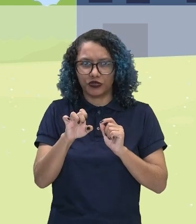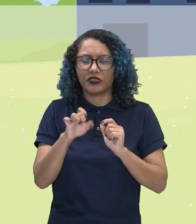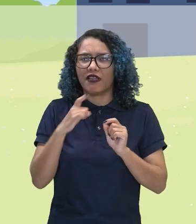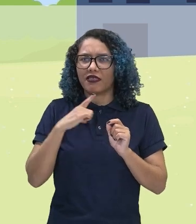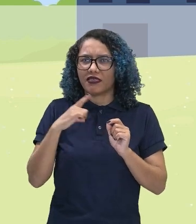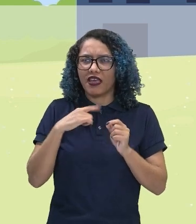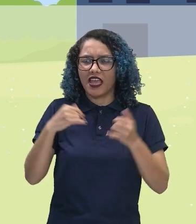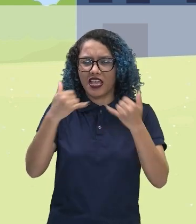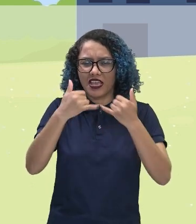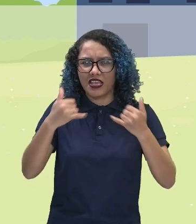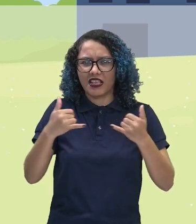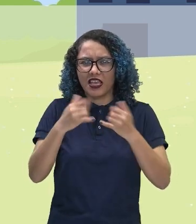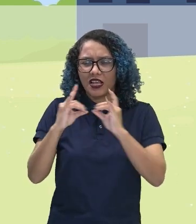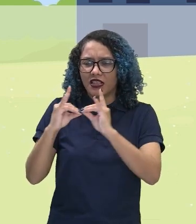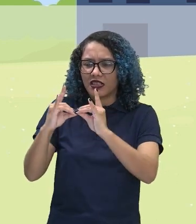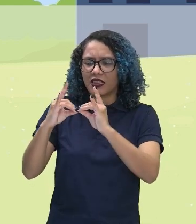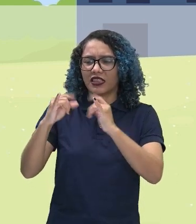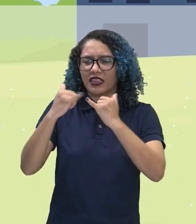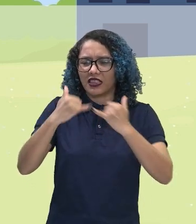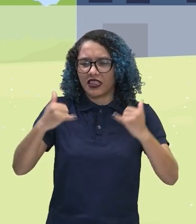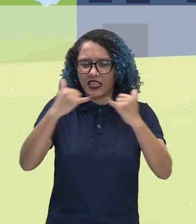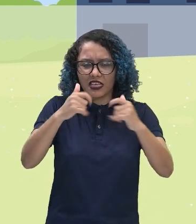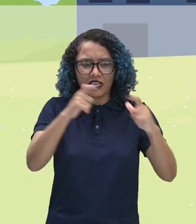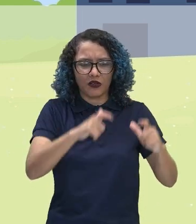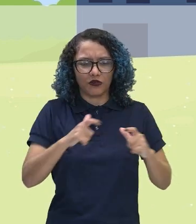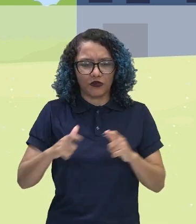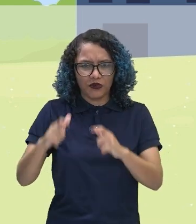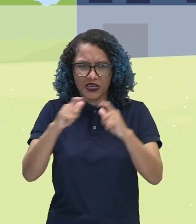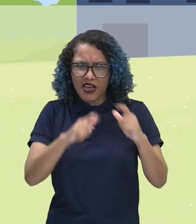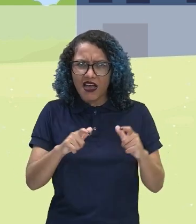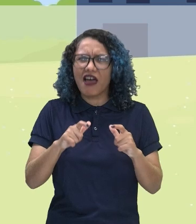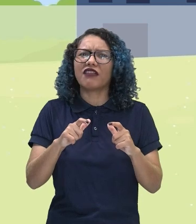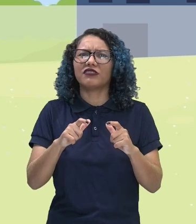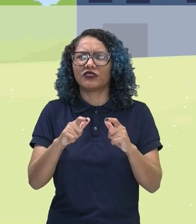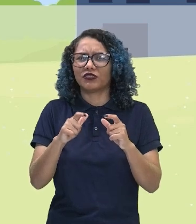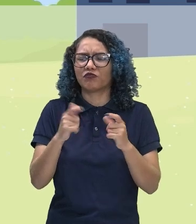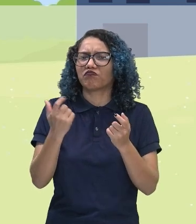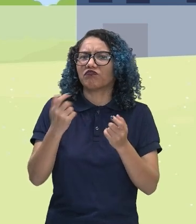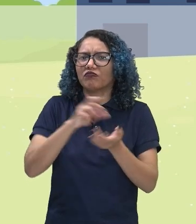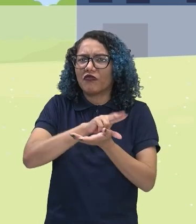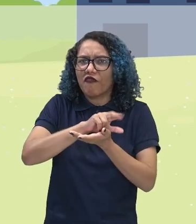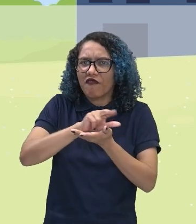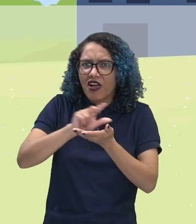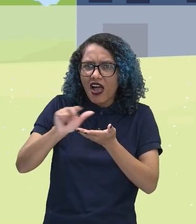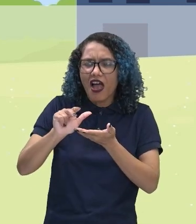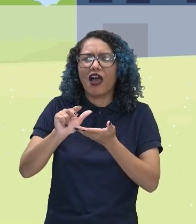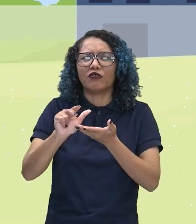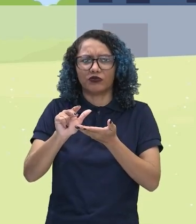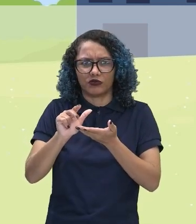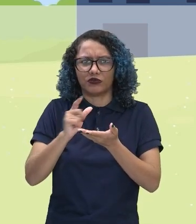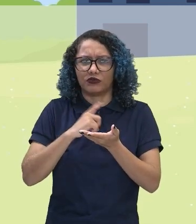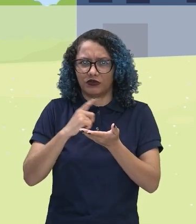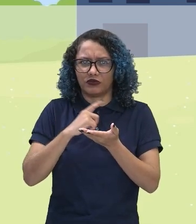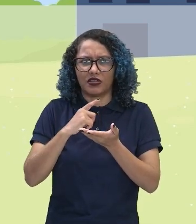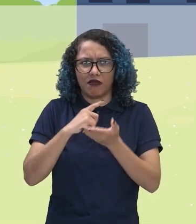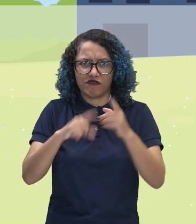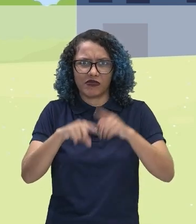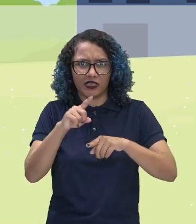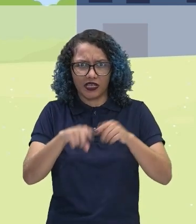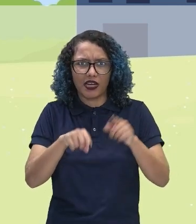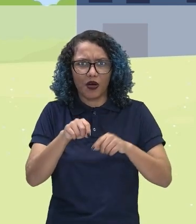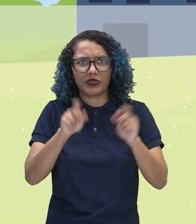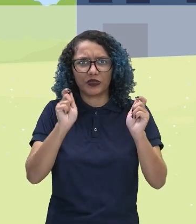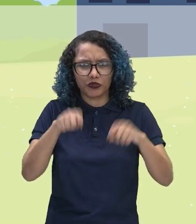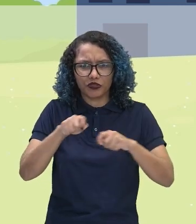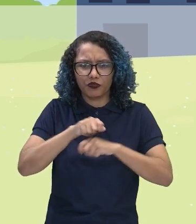de transmissão, subestações, postes, cabos, transformadores. Mas aonde essa energia ela